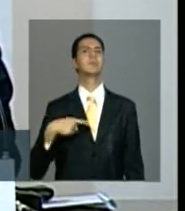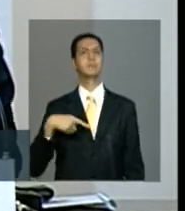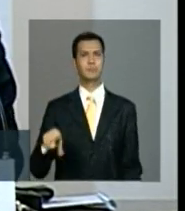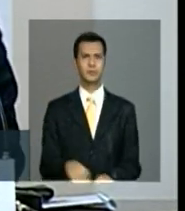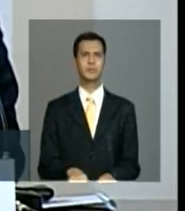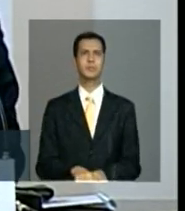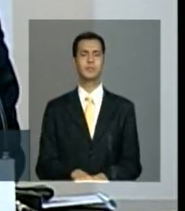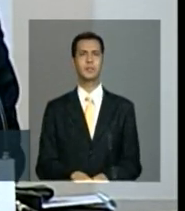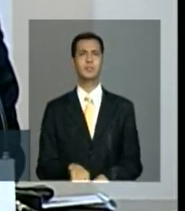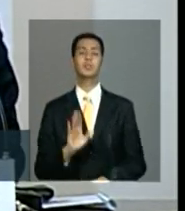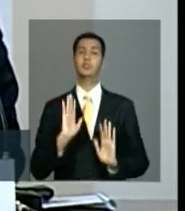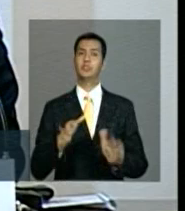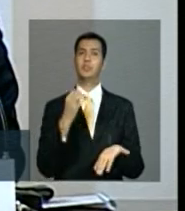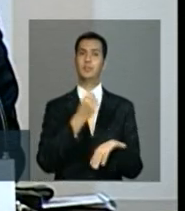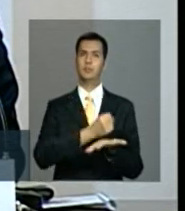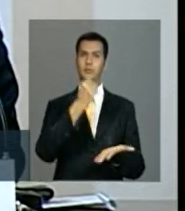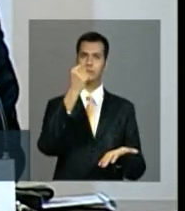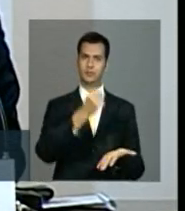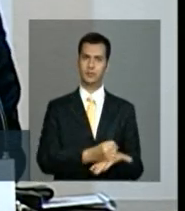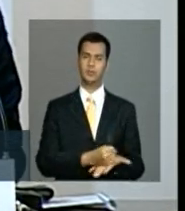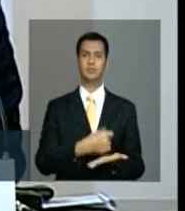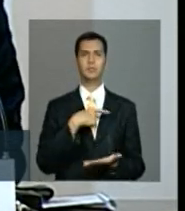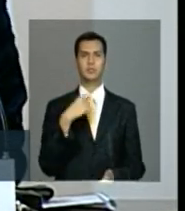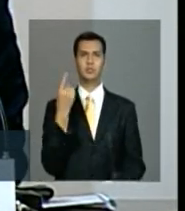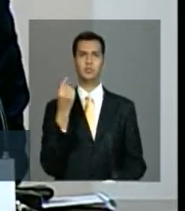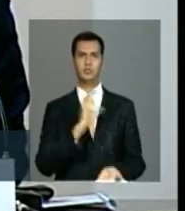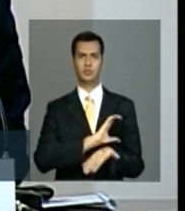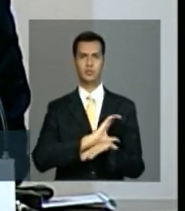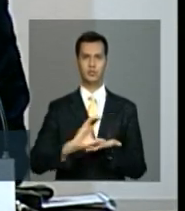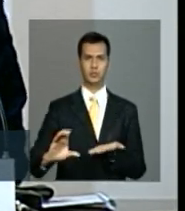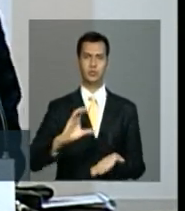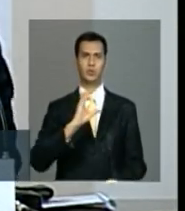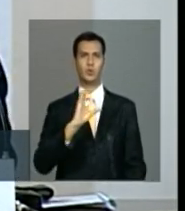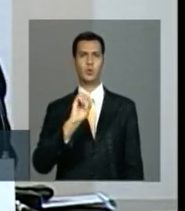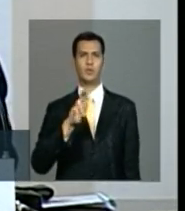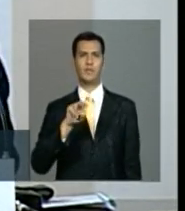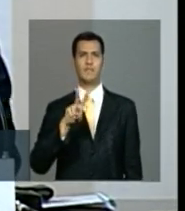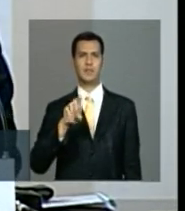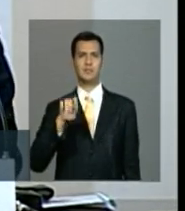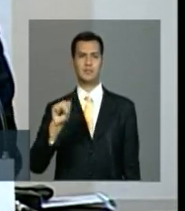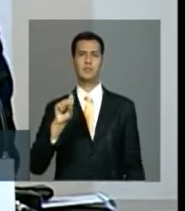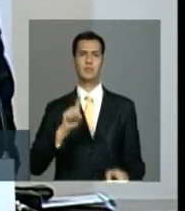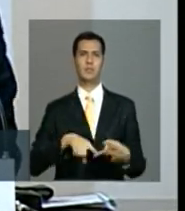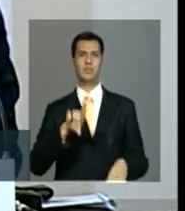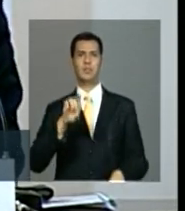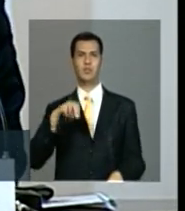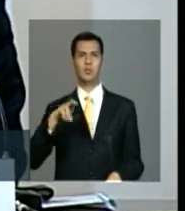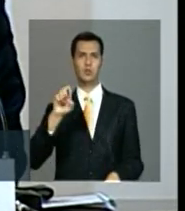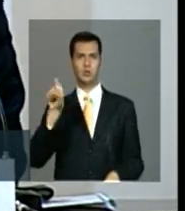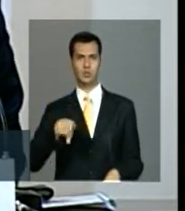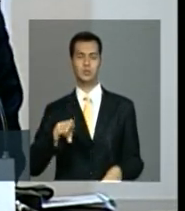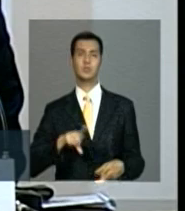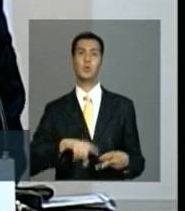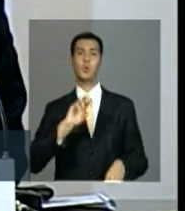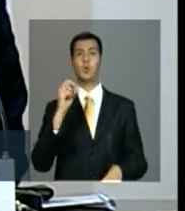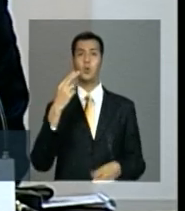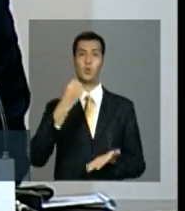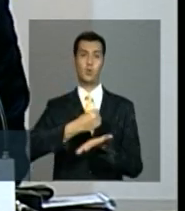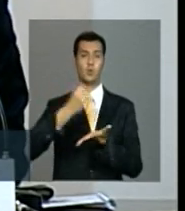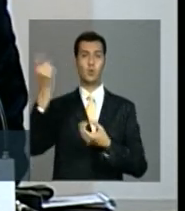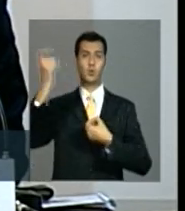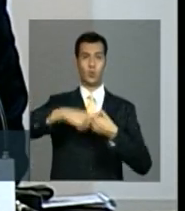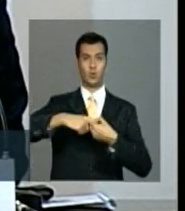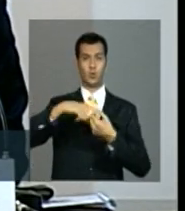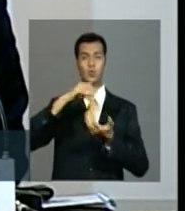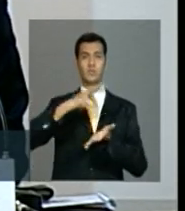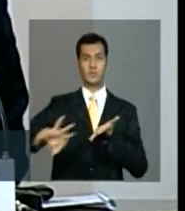contratados seja com recursos repassados para codevasf para o denox ou seja através dos convênios